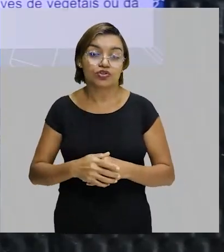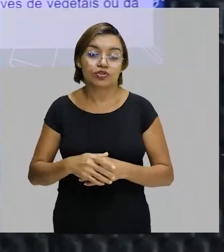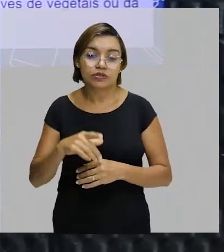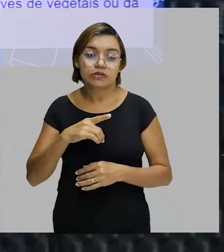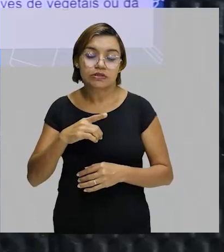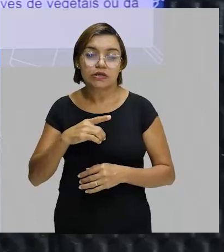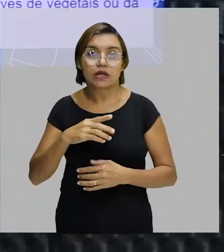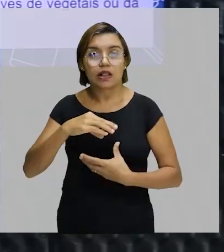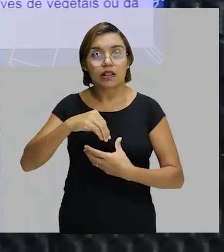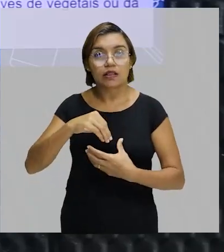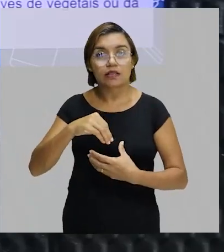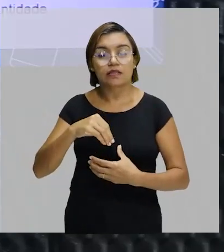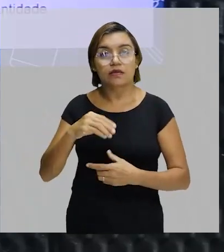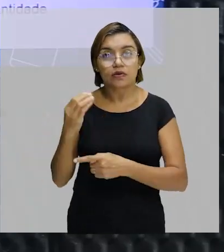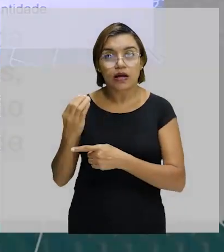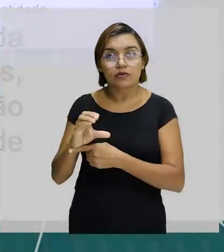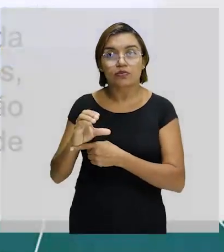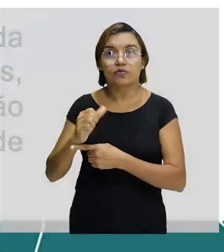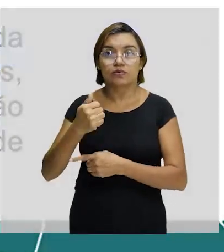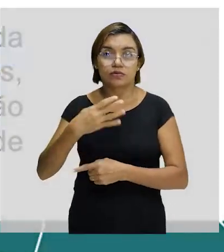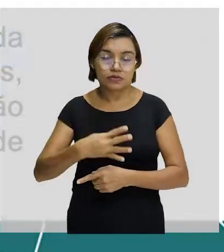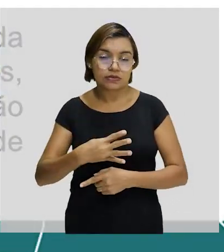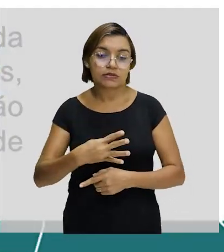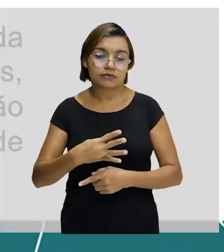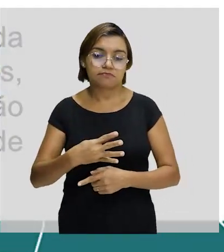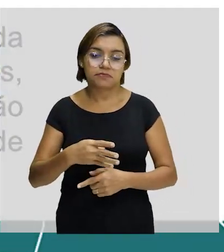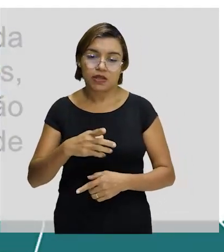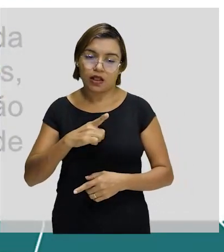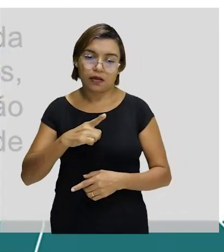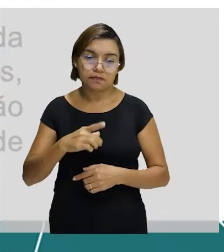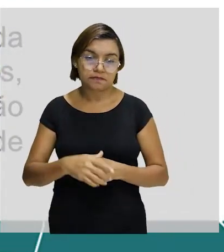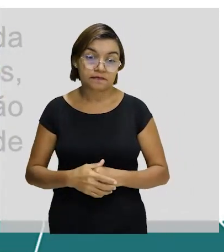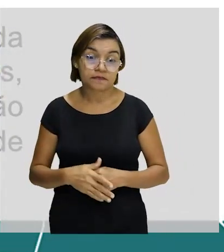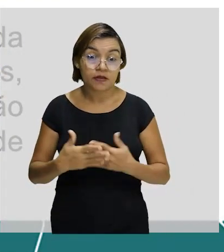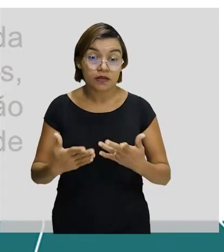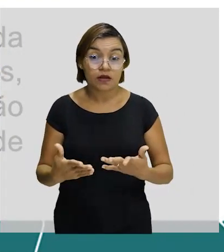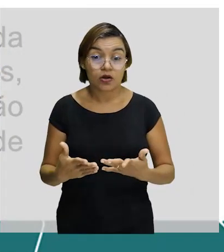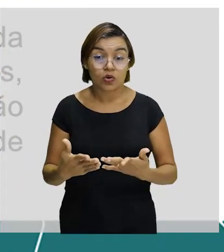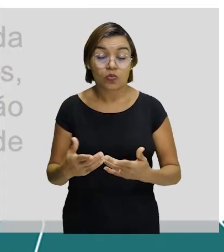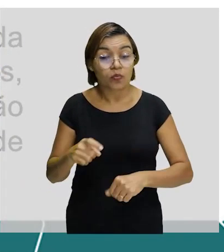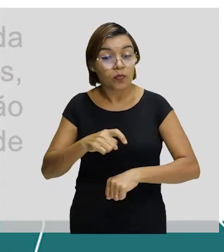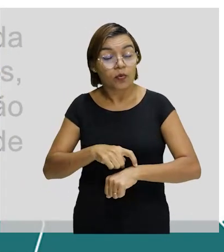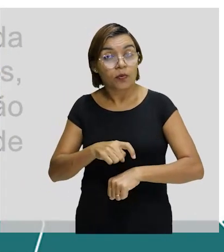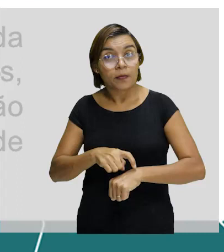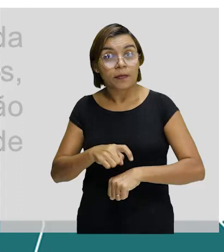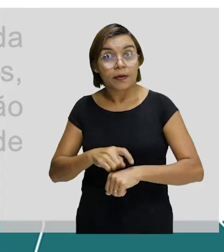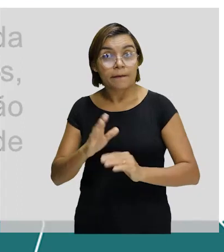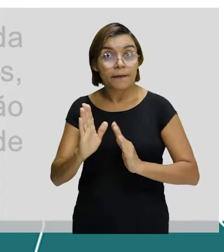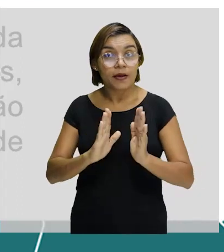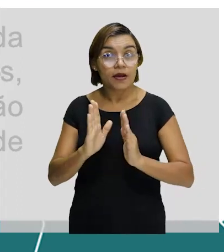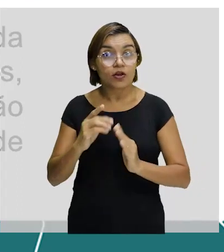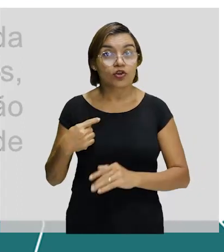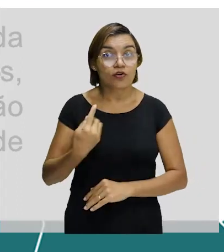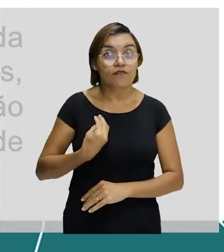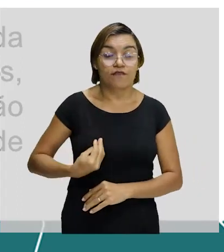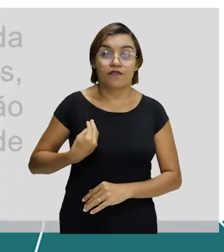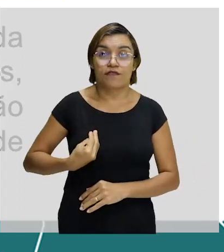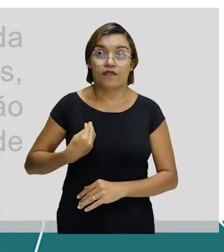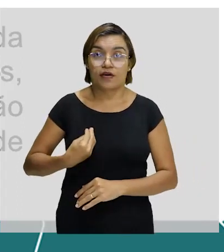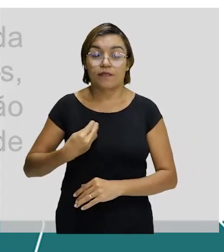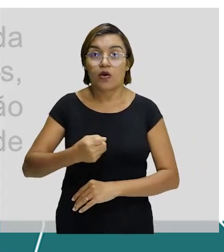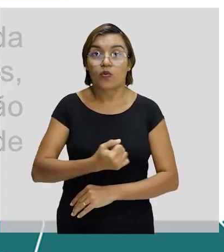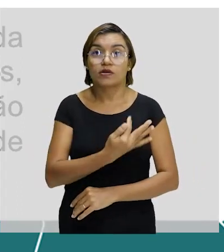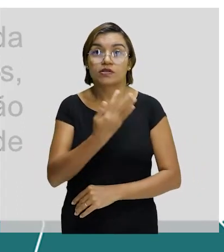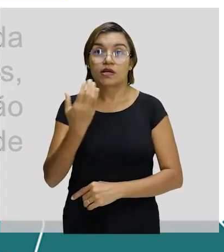a presença do carbono 14. Dessa forma, enquanto vivemos, a quantidade de carbono 14